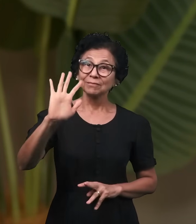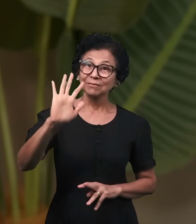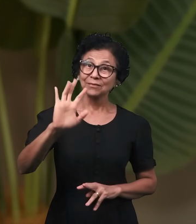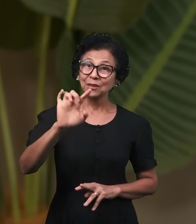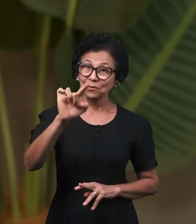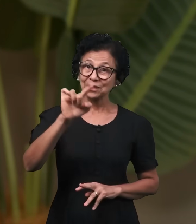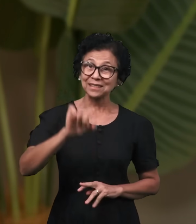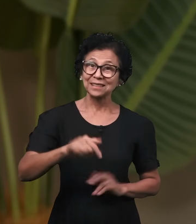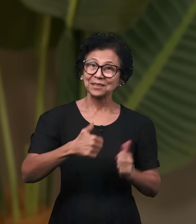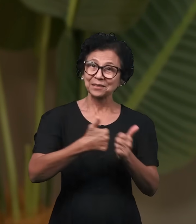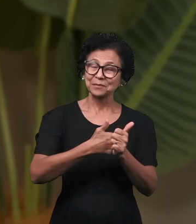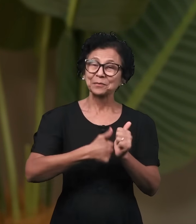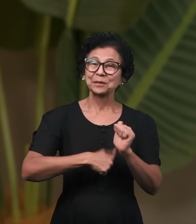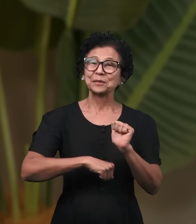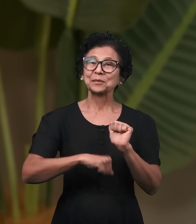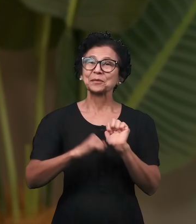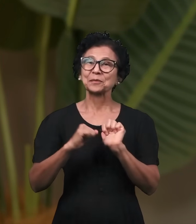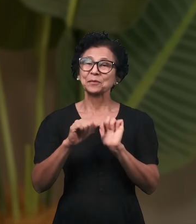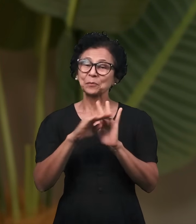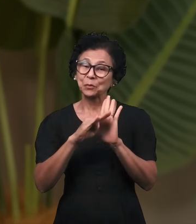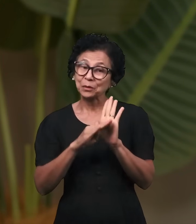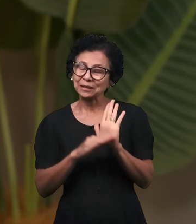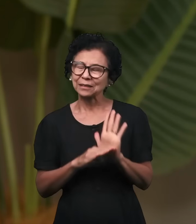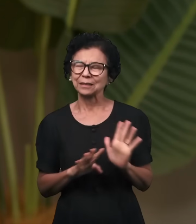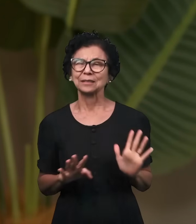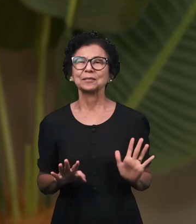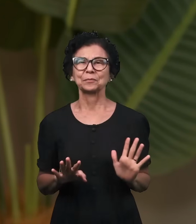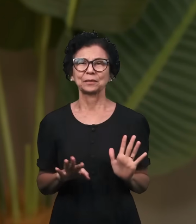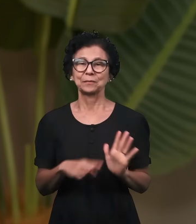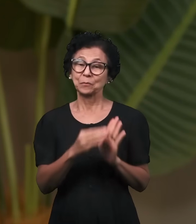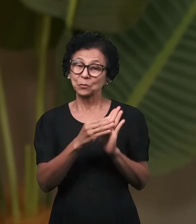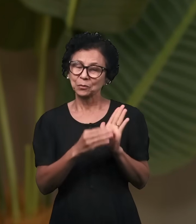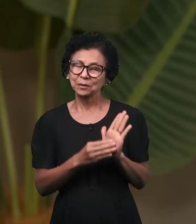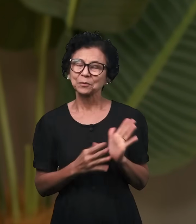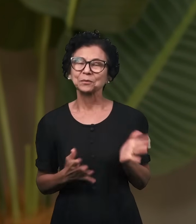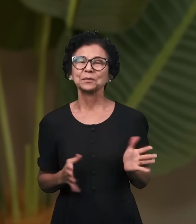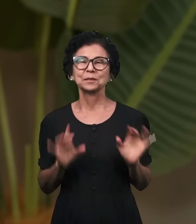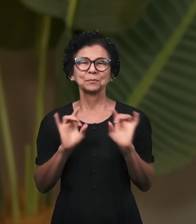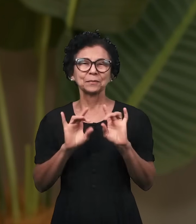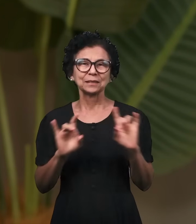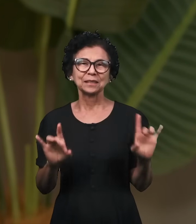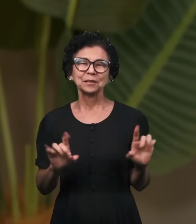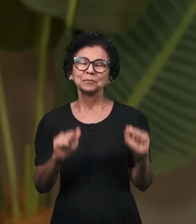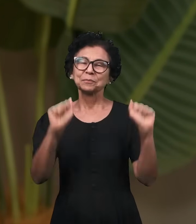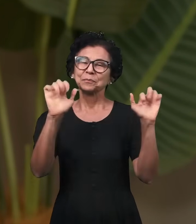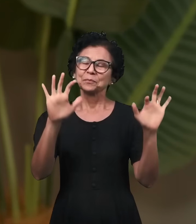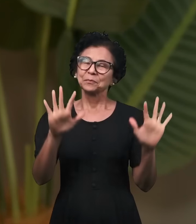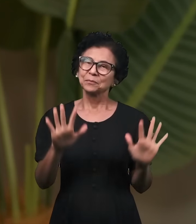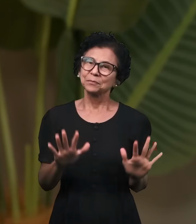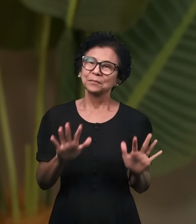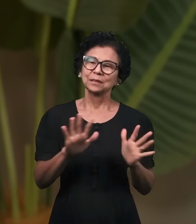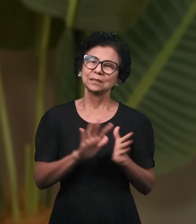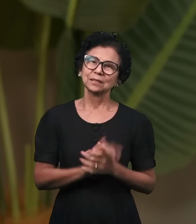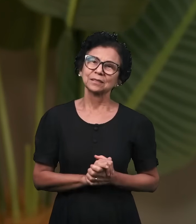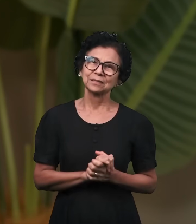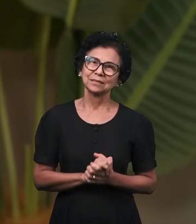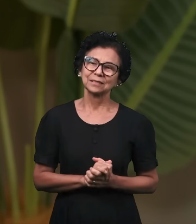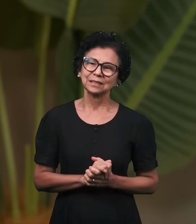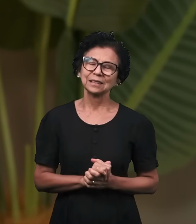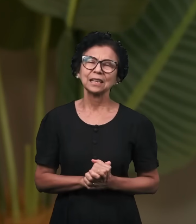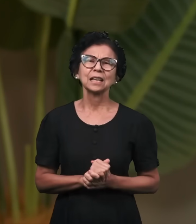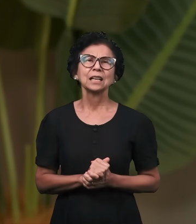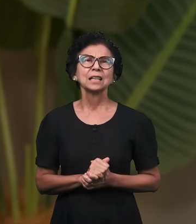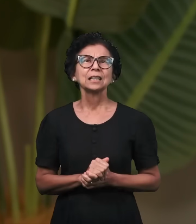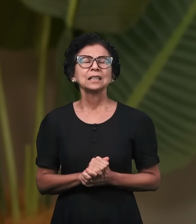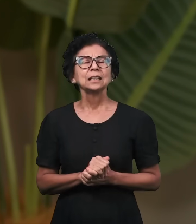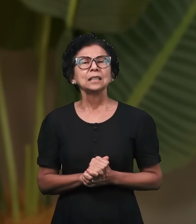acompanhou este período de mais esse episódio especial. Que bênção falarmos baseado na palavra